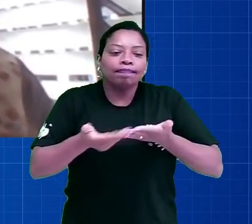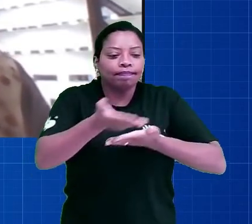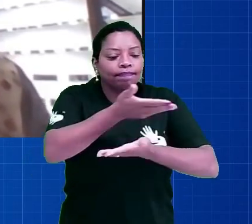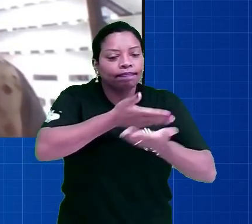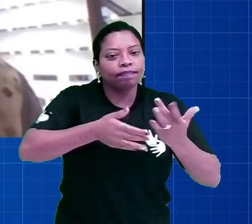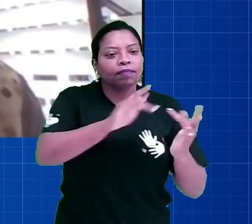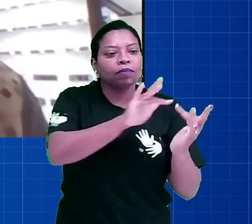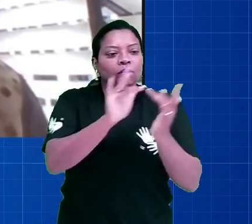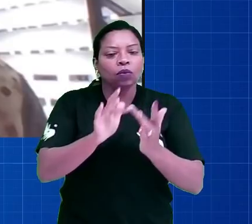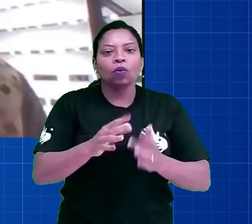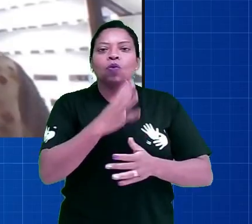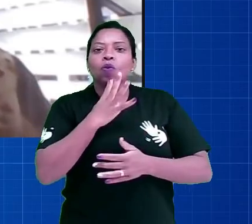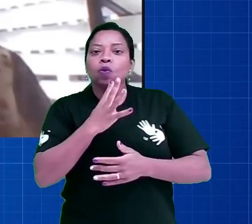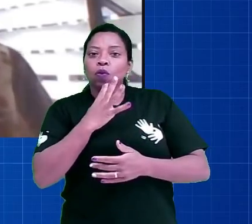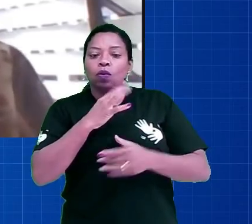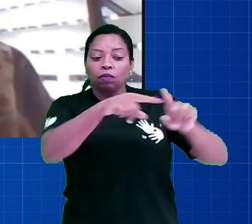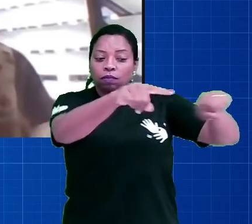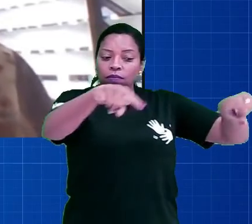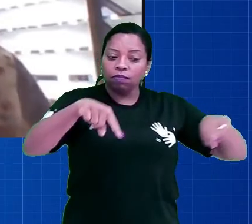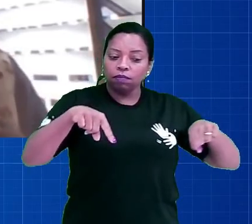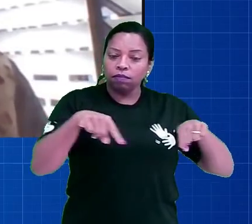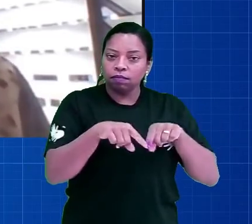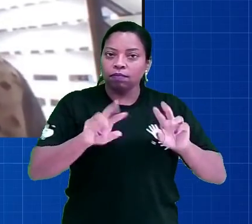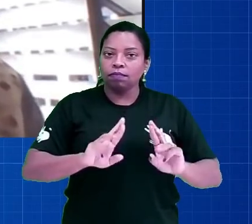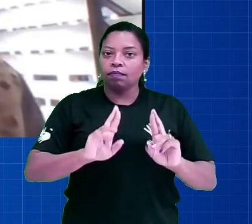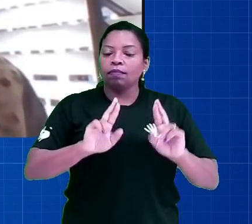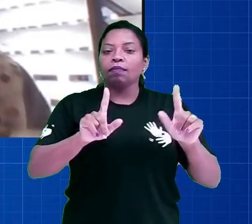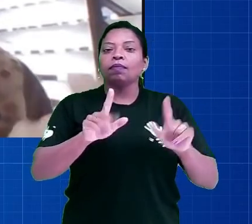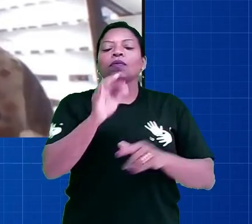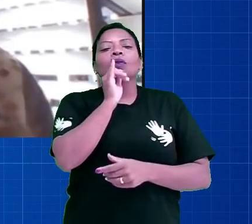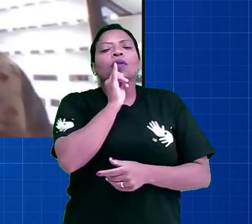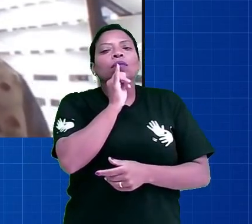profissionais começam a se conhecer, começam também a conhecer